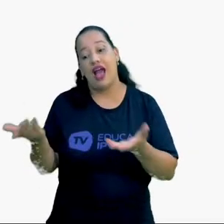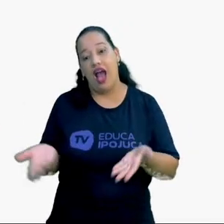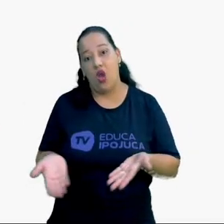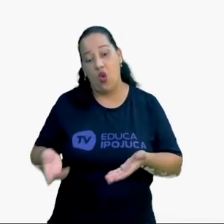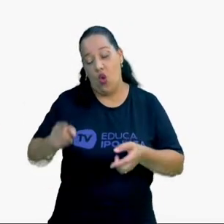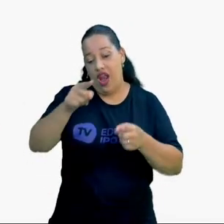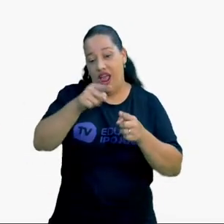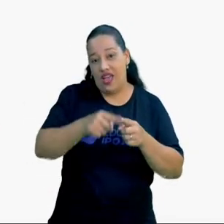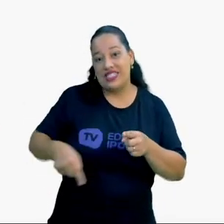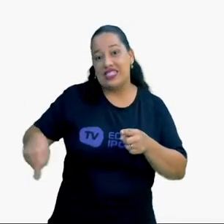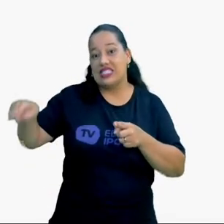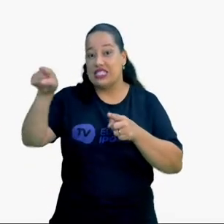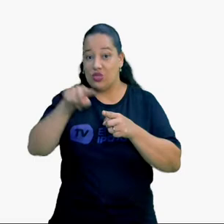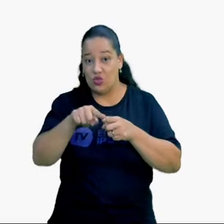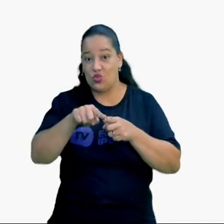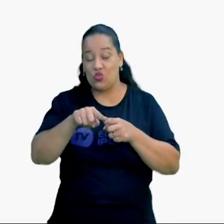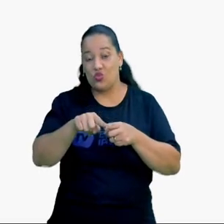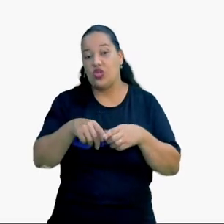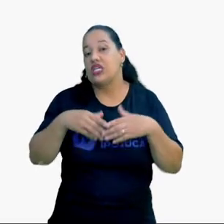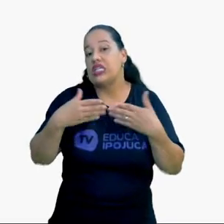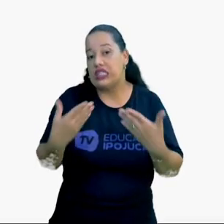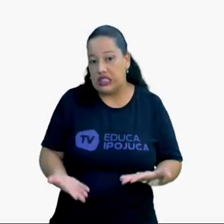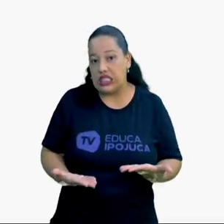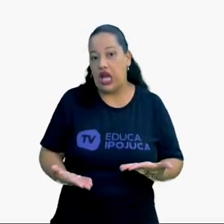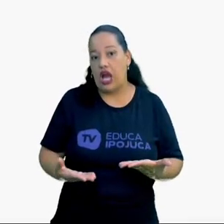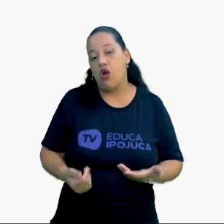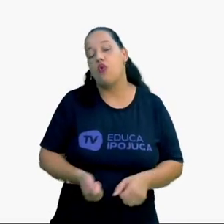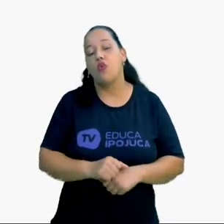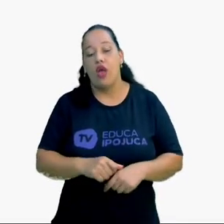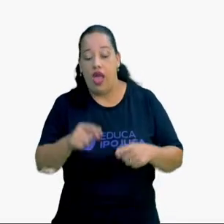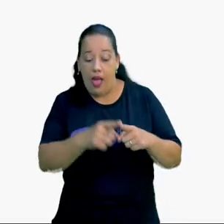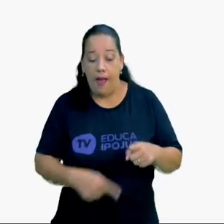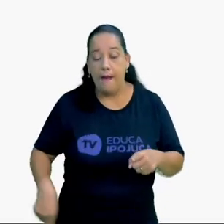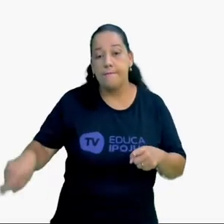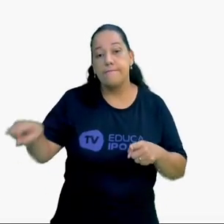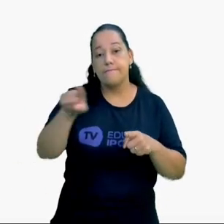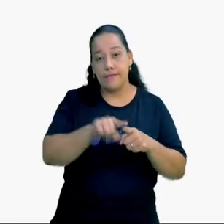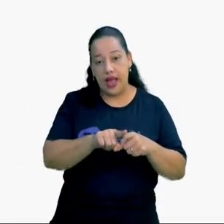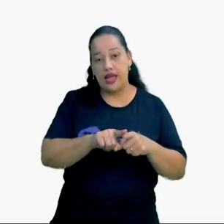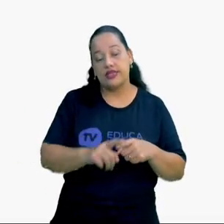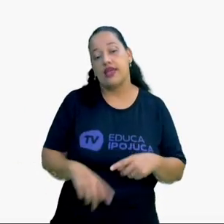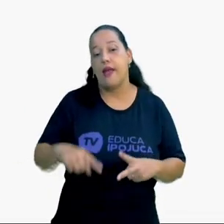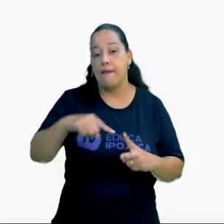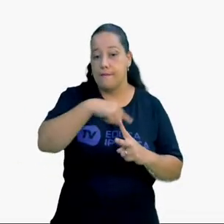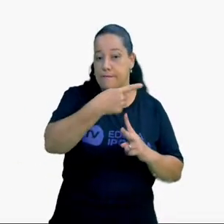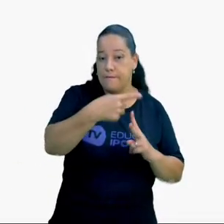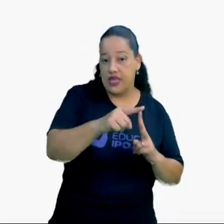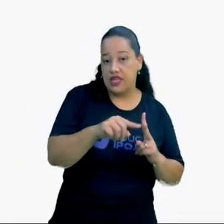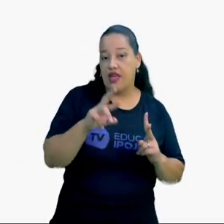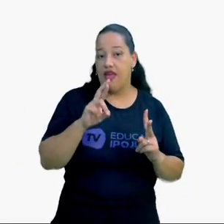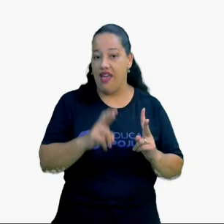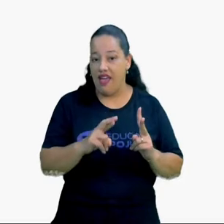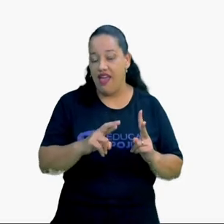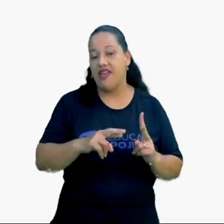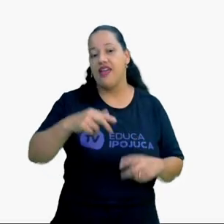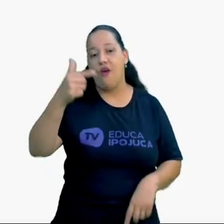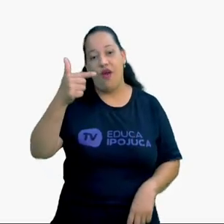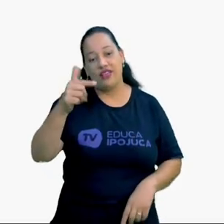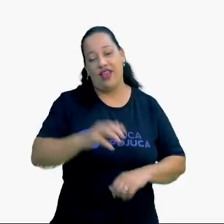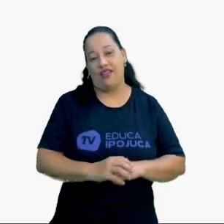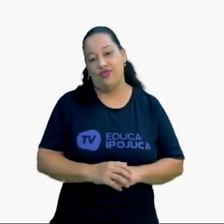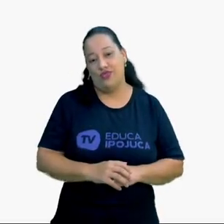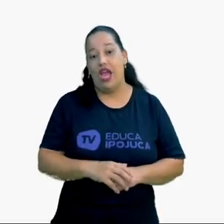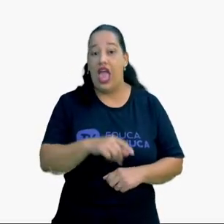circular. Então, a base é πr ao quadrado. R é o raio